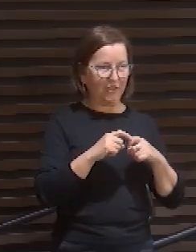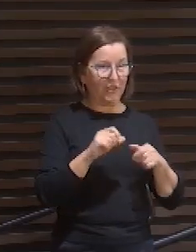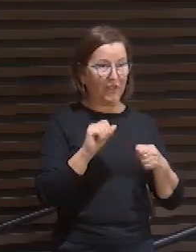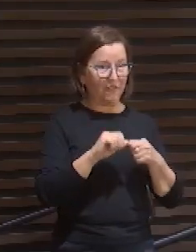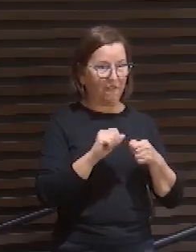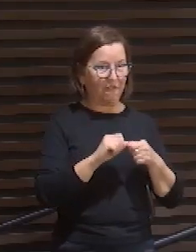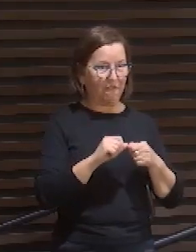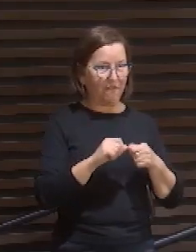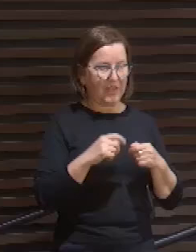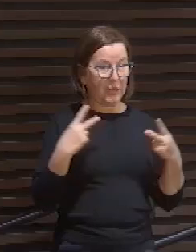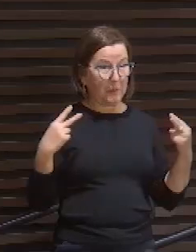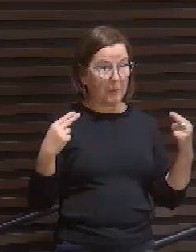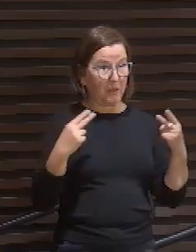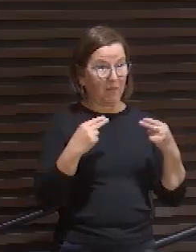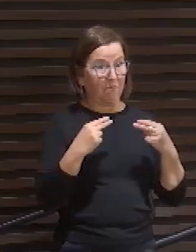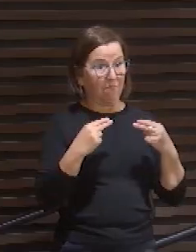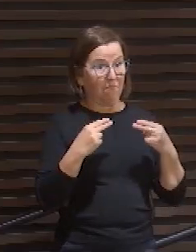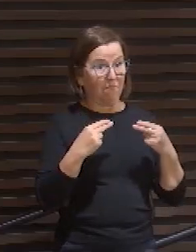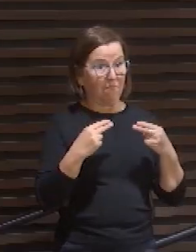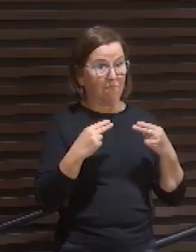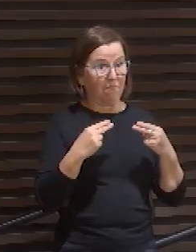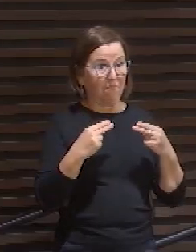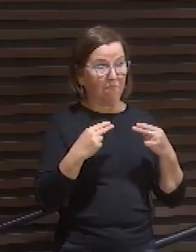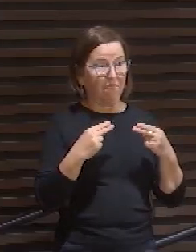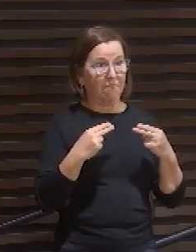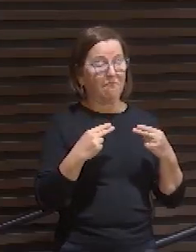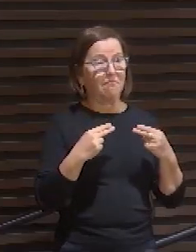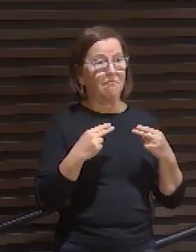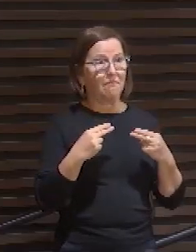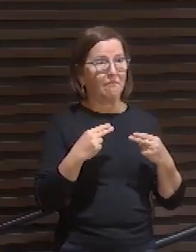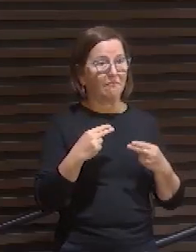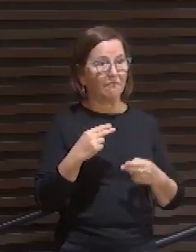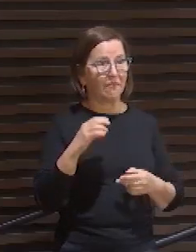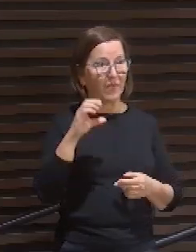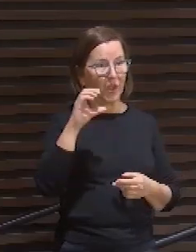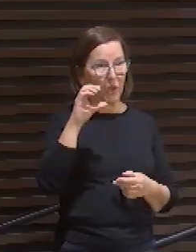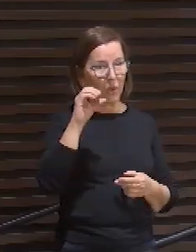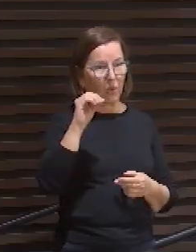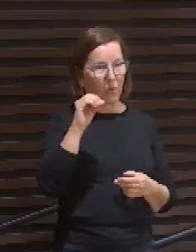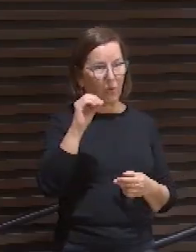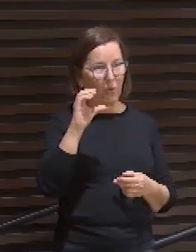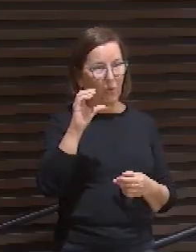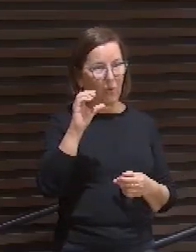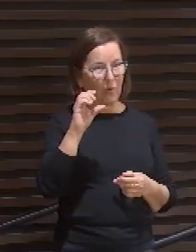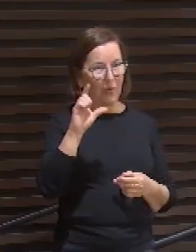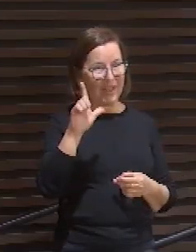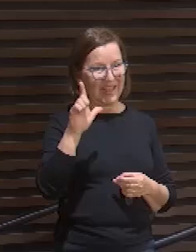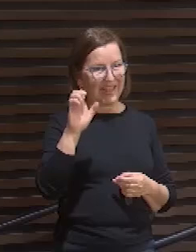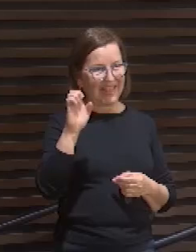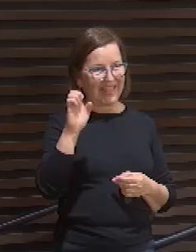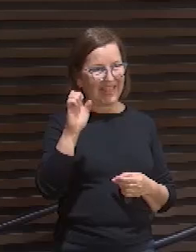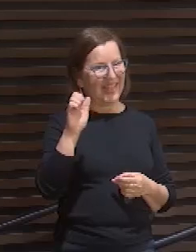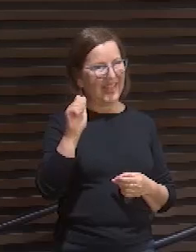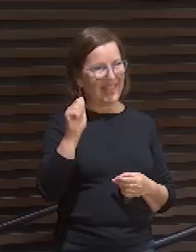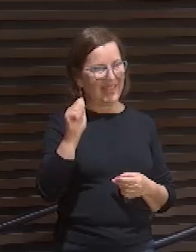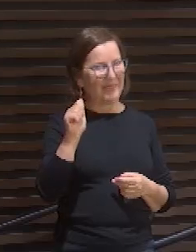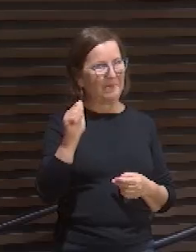cirurgias espetaculares da cóclea. E a